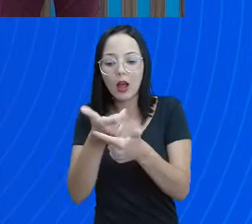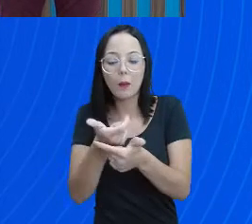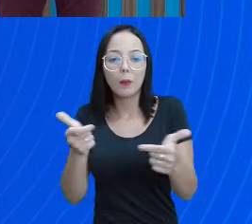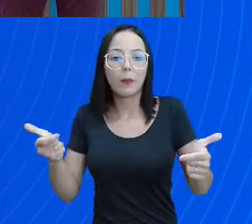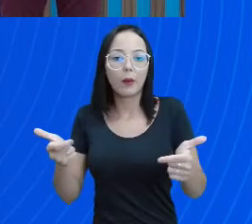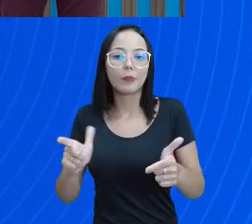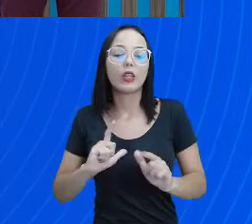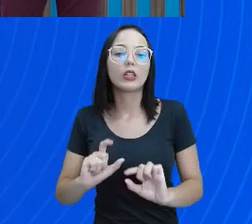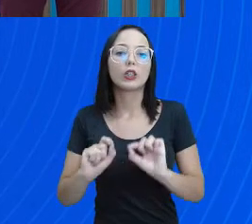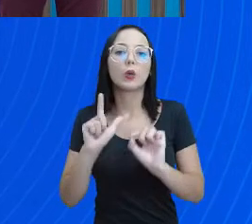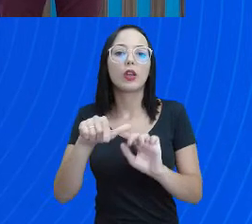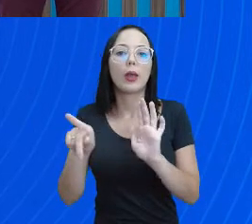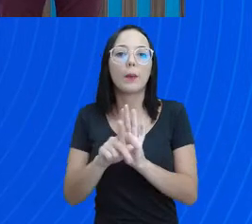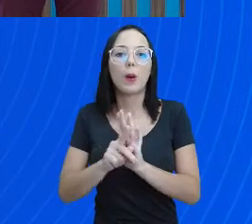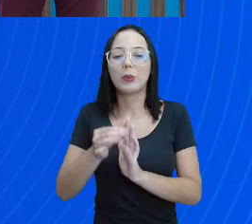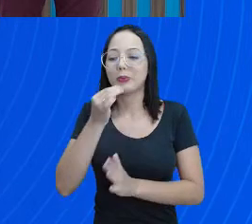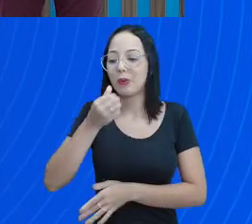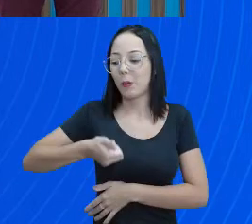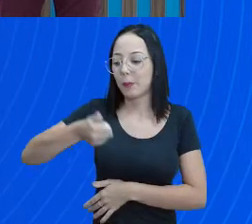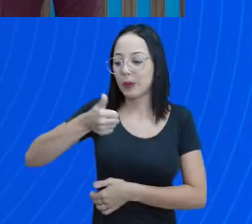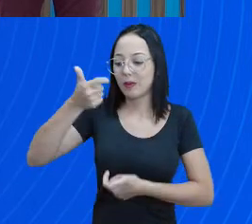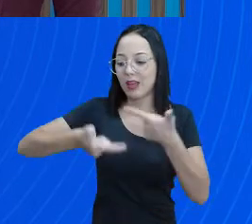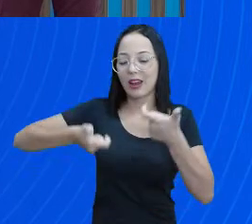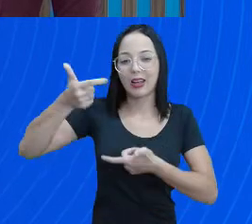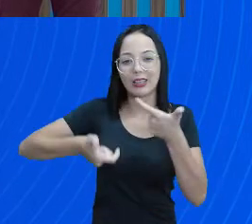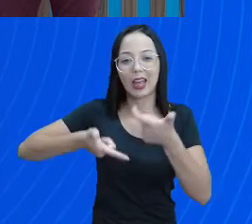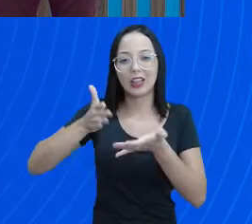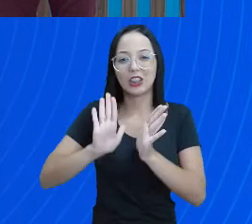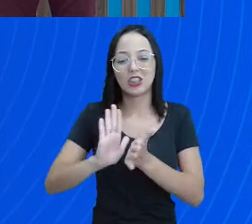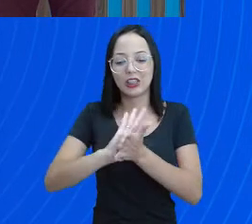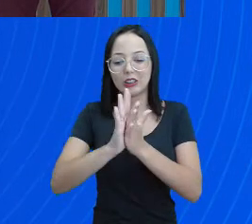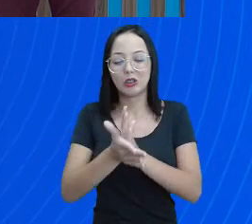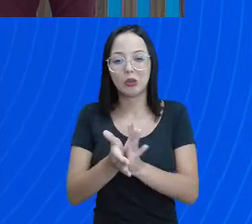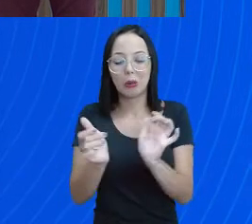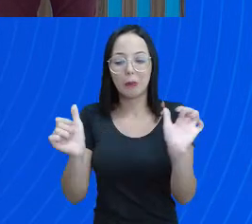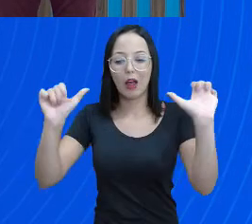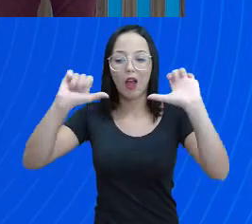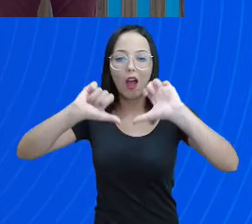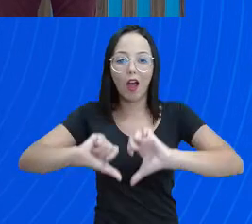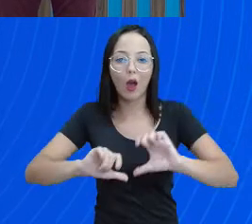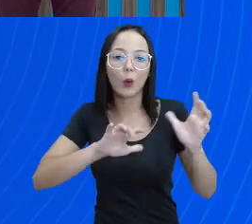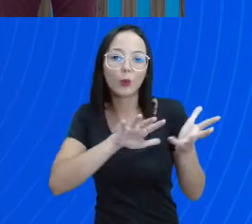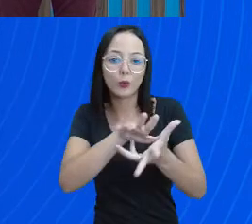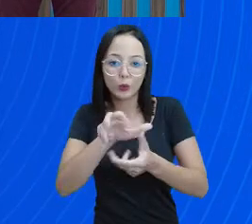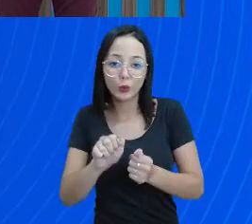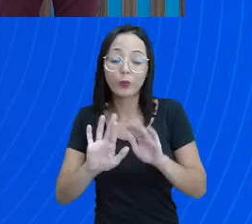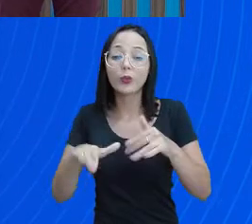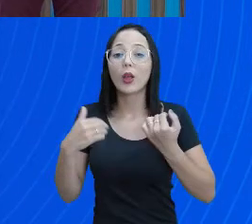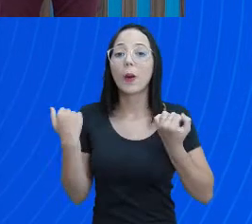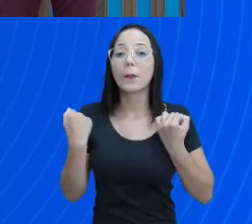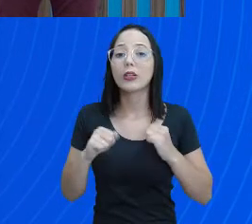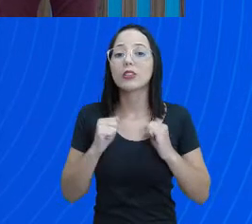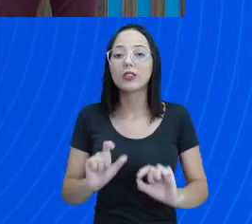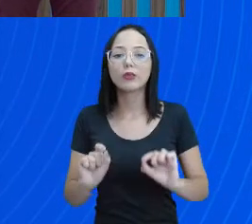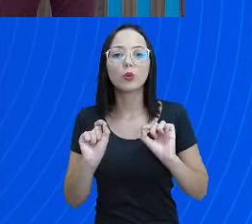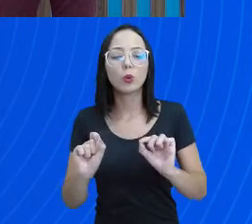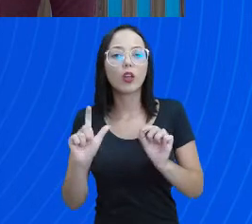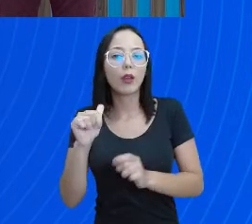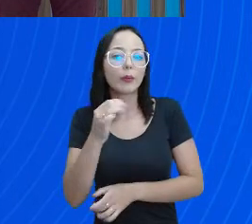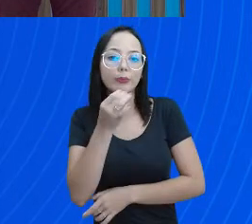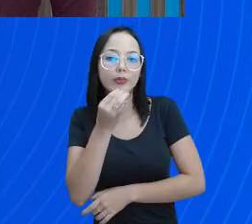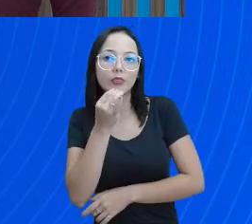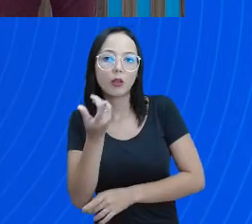tinha acabado de vir de uma primeira guerra que devastou muito o mundo todo, então precisava